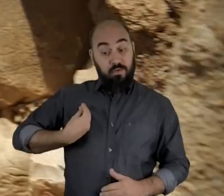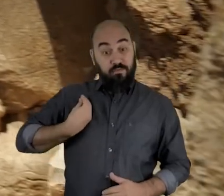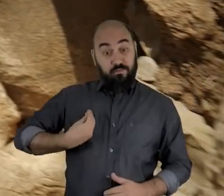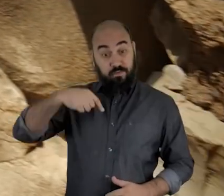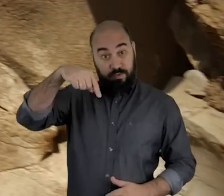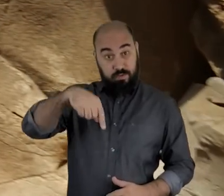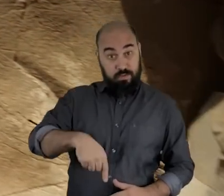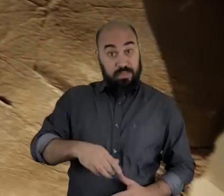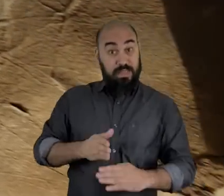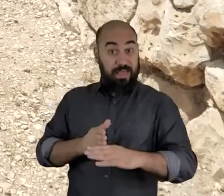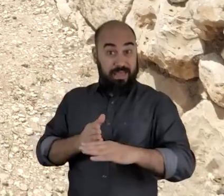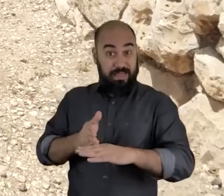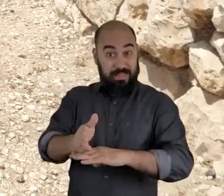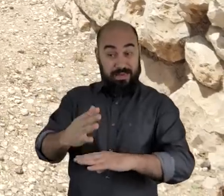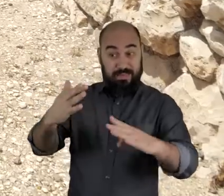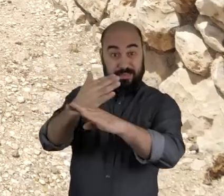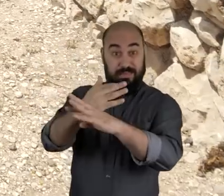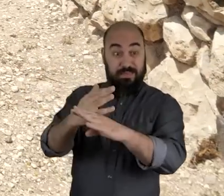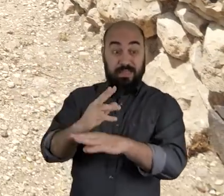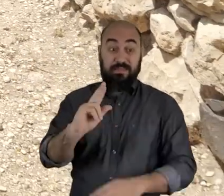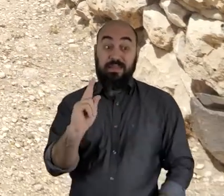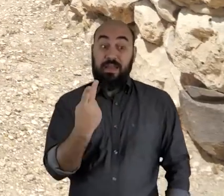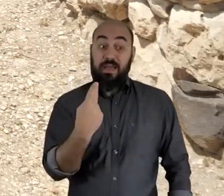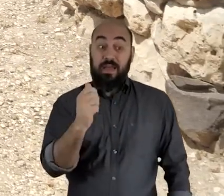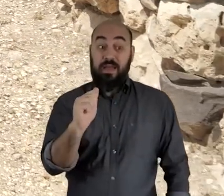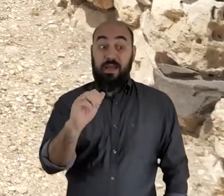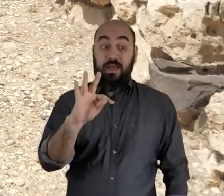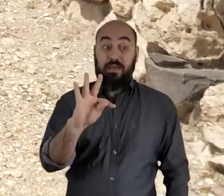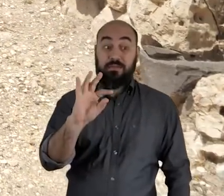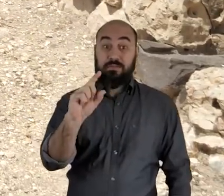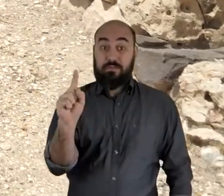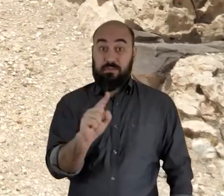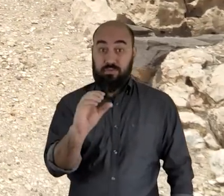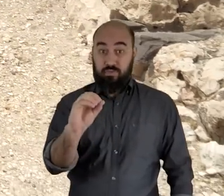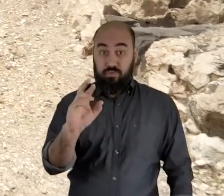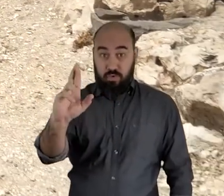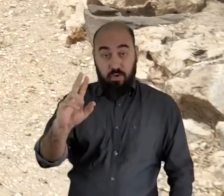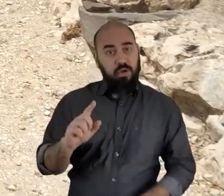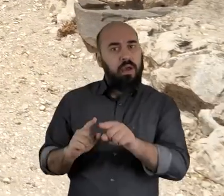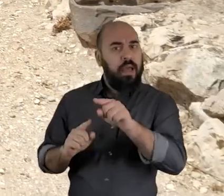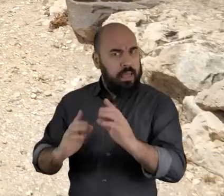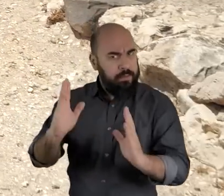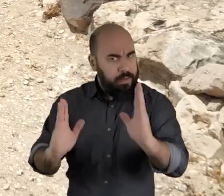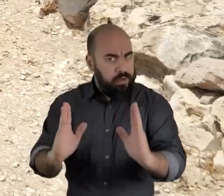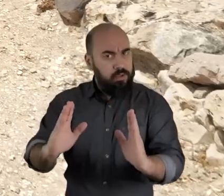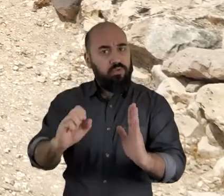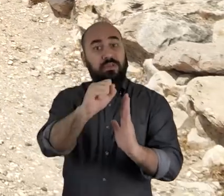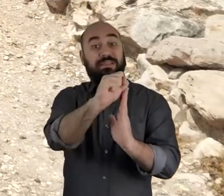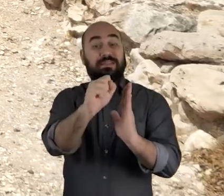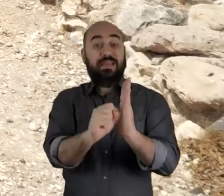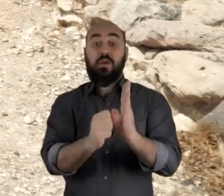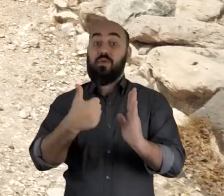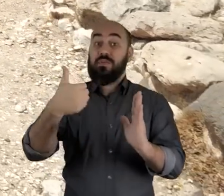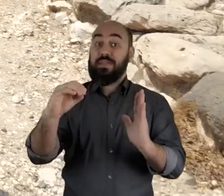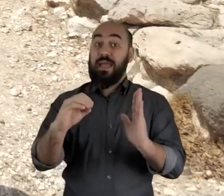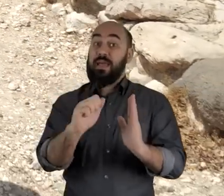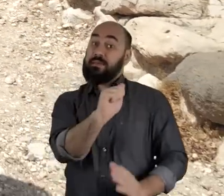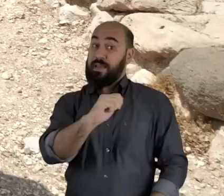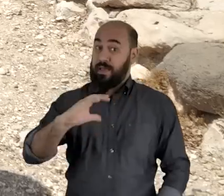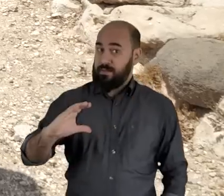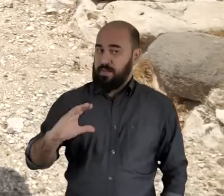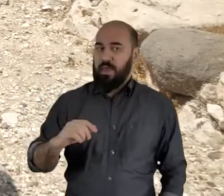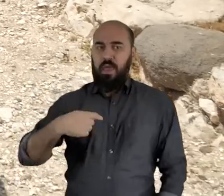Eu estou aqui na entrada principal da cidade de Hatzor, porém da época do século X a.C. Ou seja, eu estou aqui na época